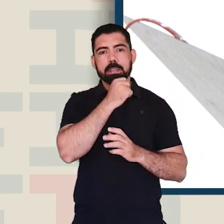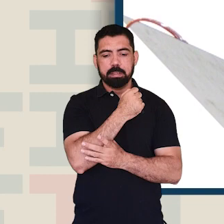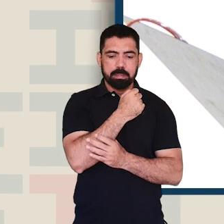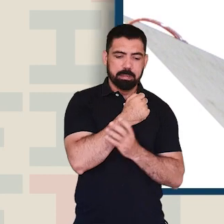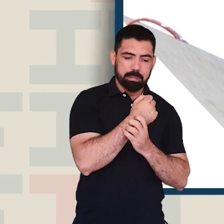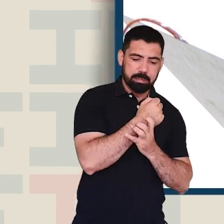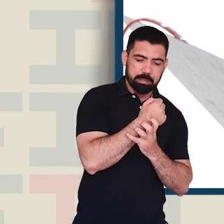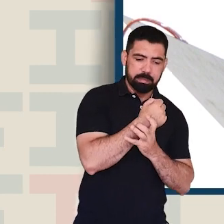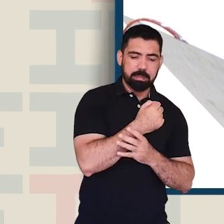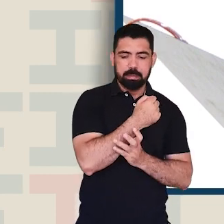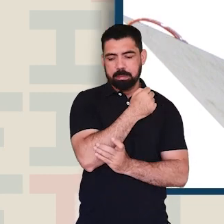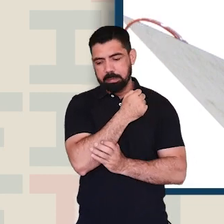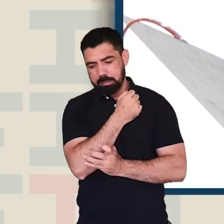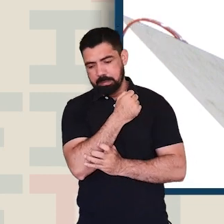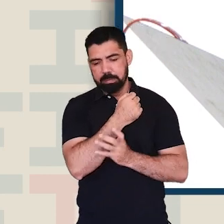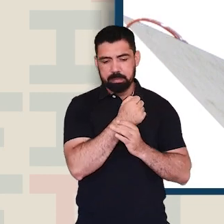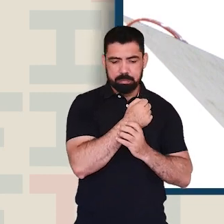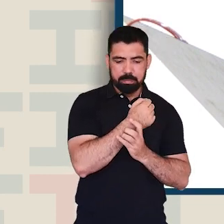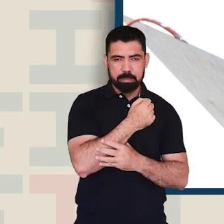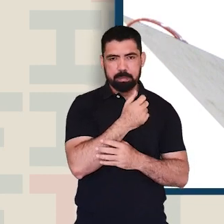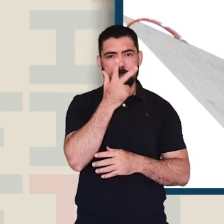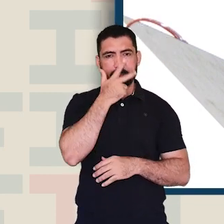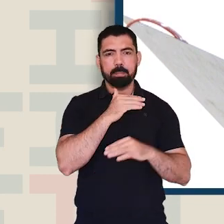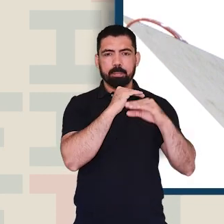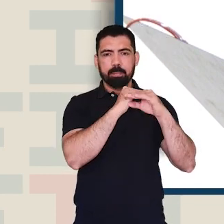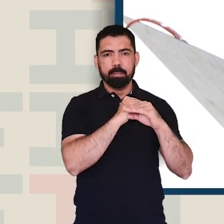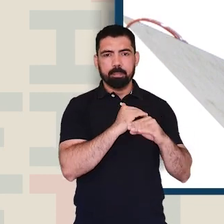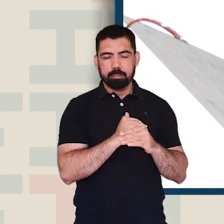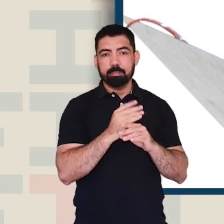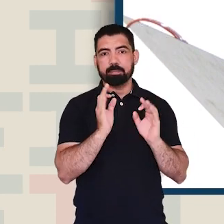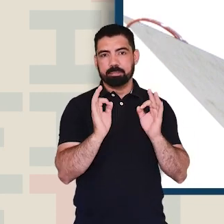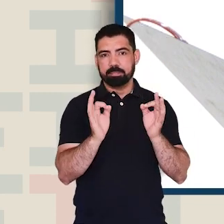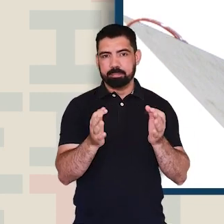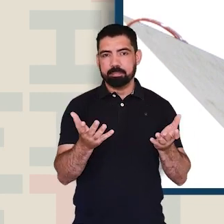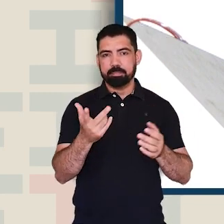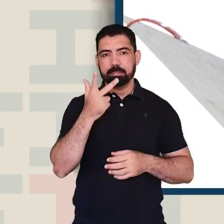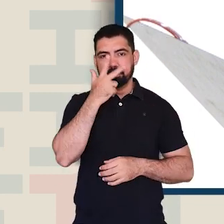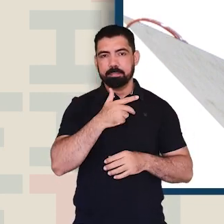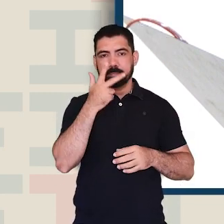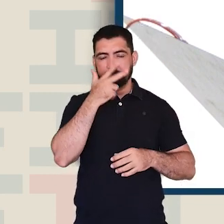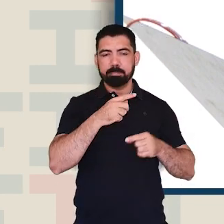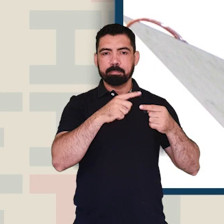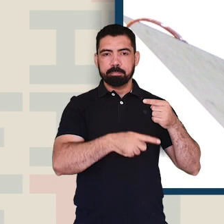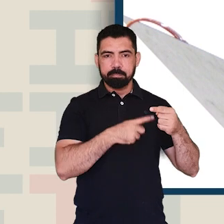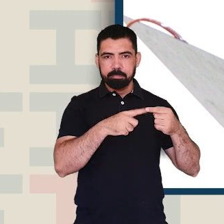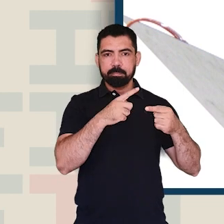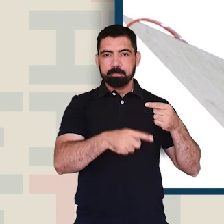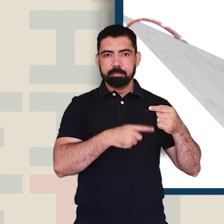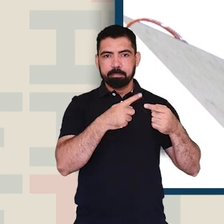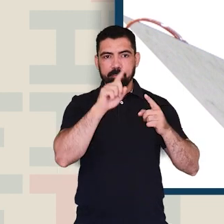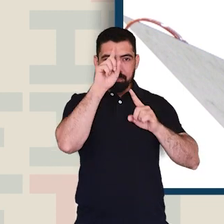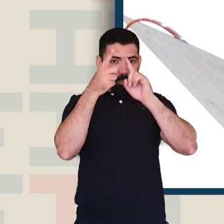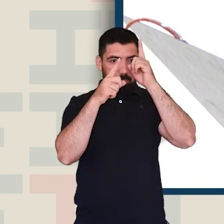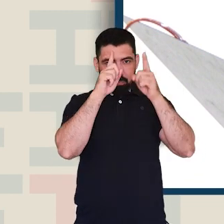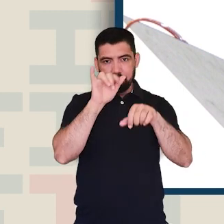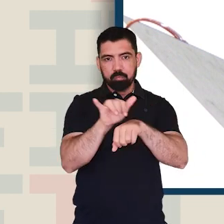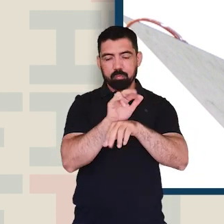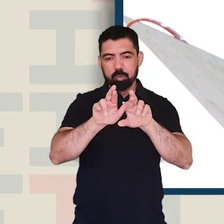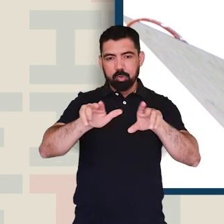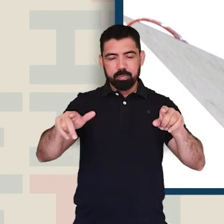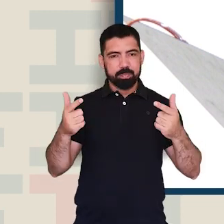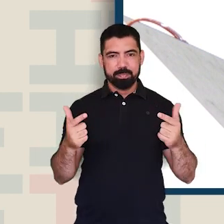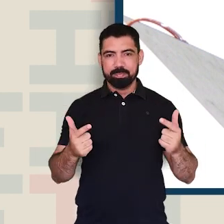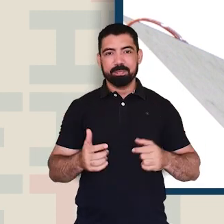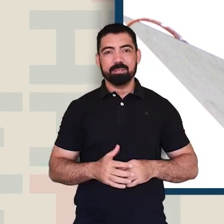para cima do braço, usa o mesmo padrão. Então, fica uma coisa muito repetitiva, né? Não fica criativo, certo?